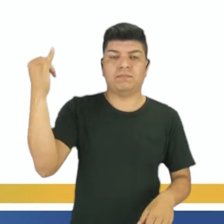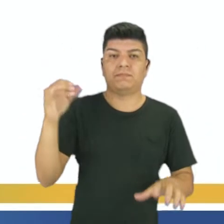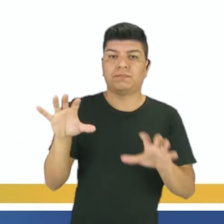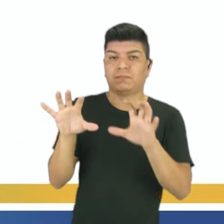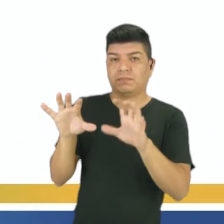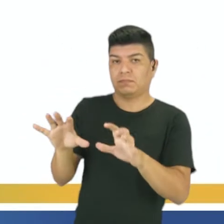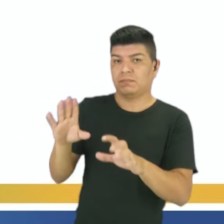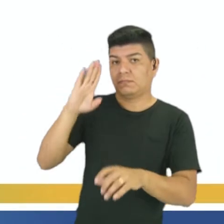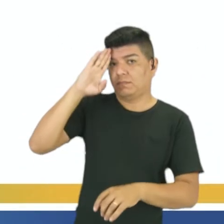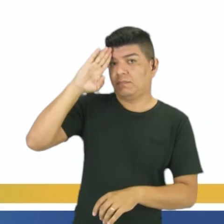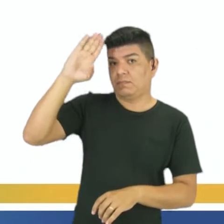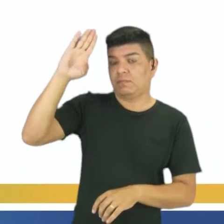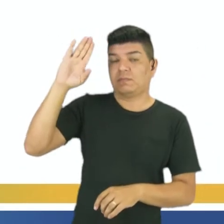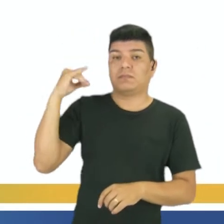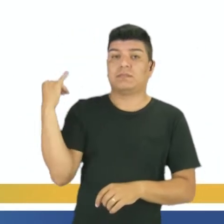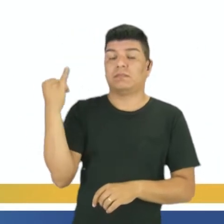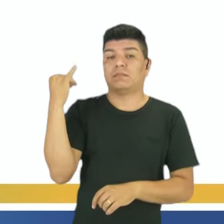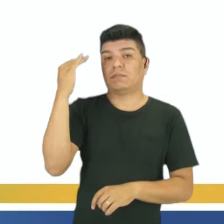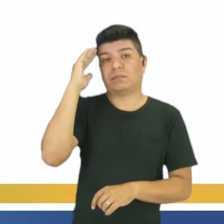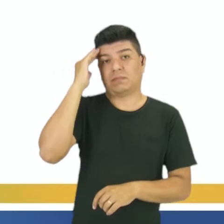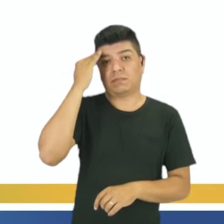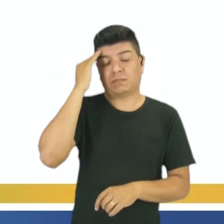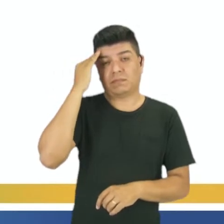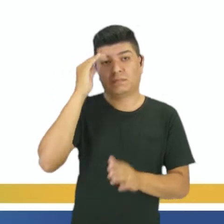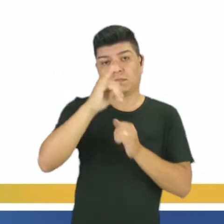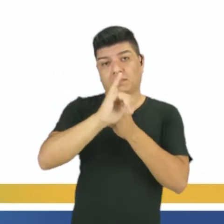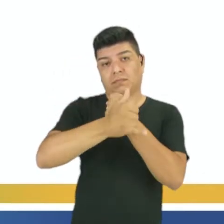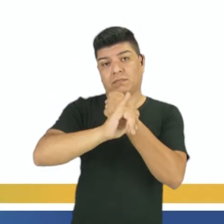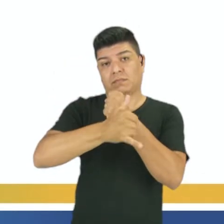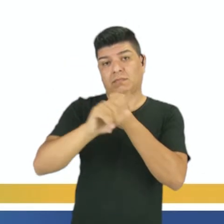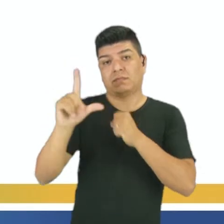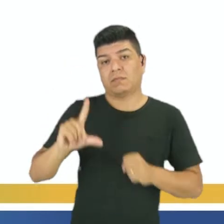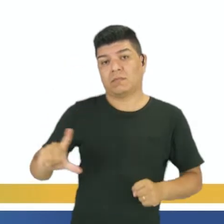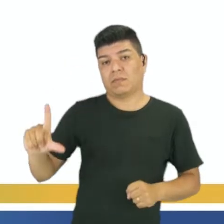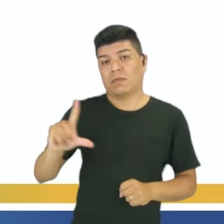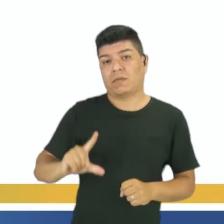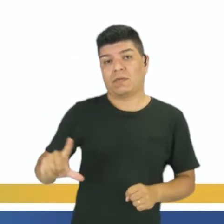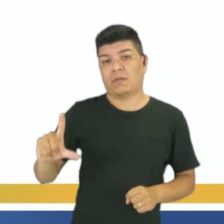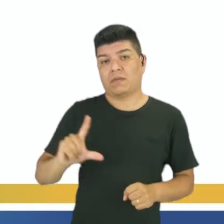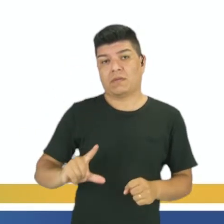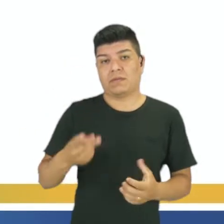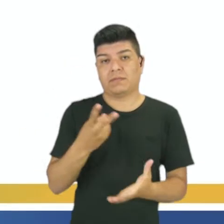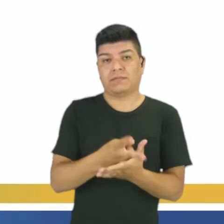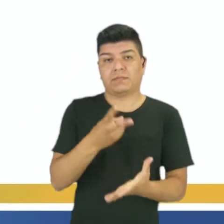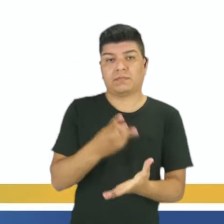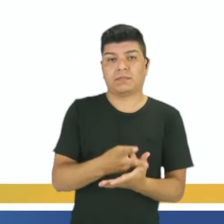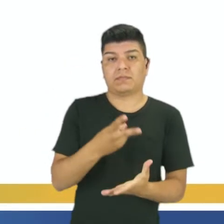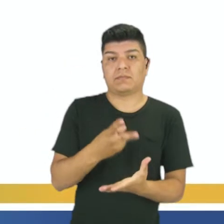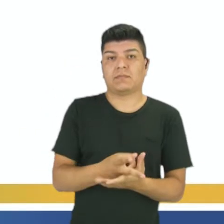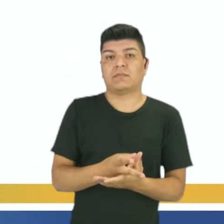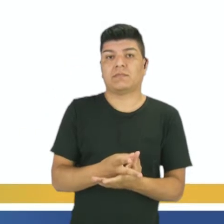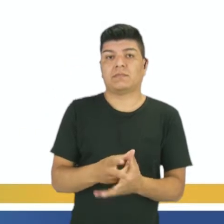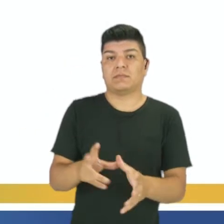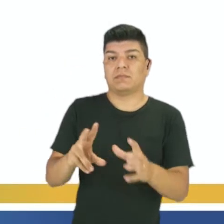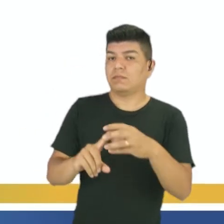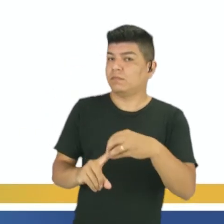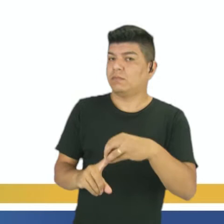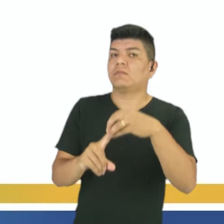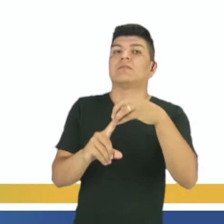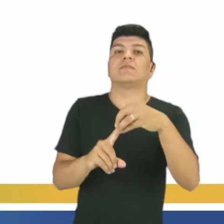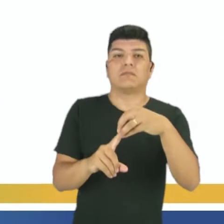é primordial que você entenda que a crônica literária é um registro